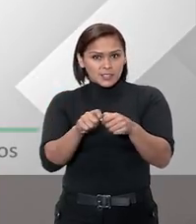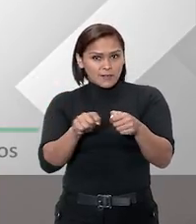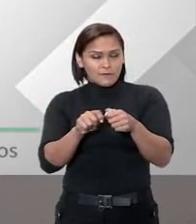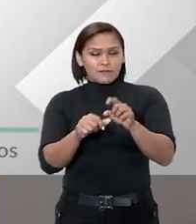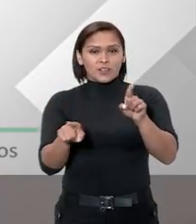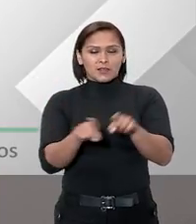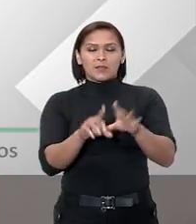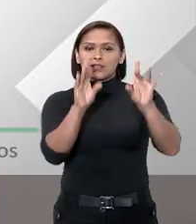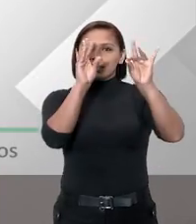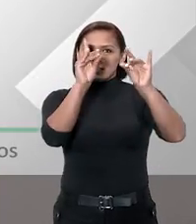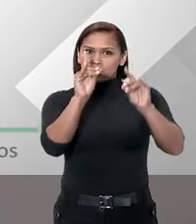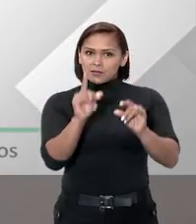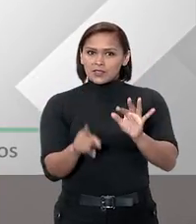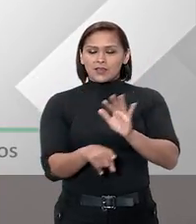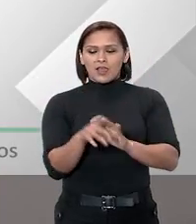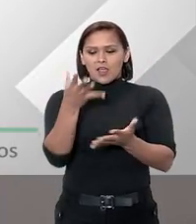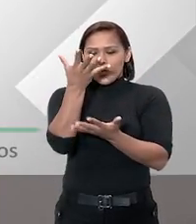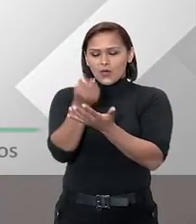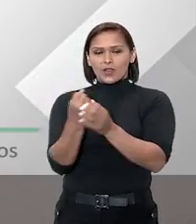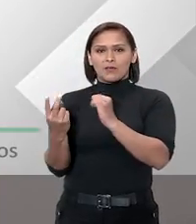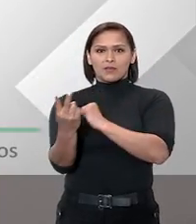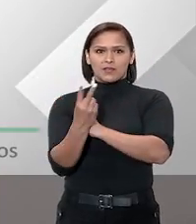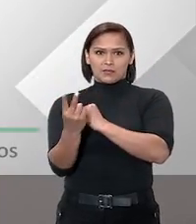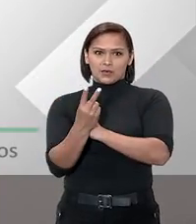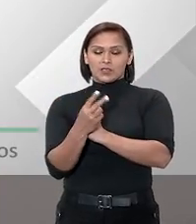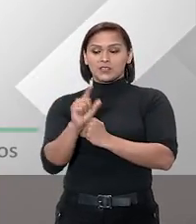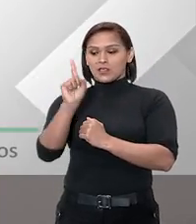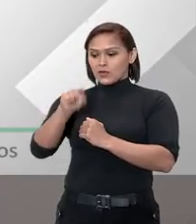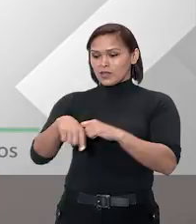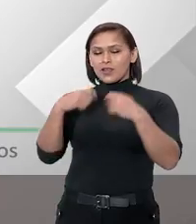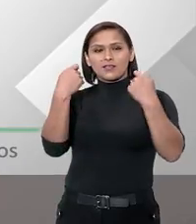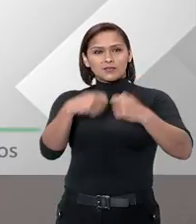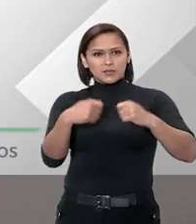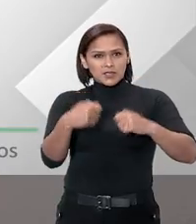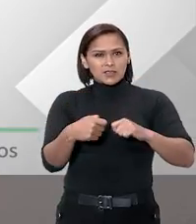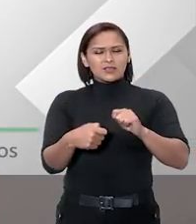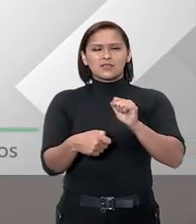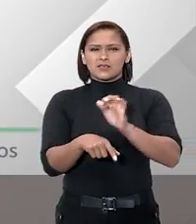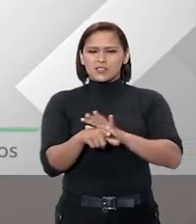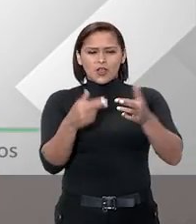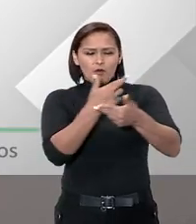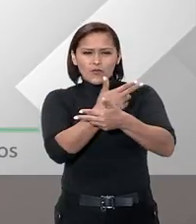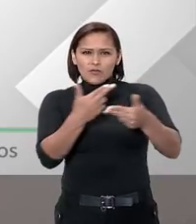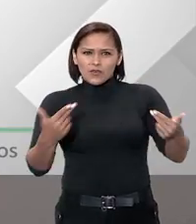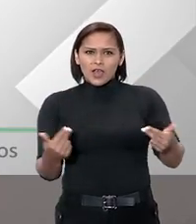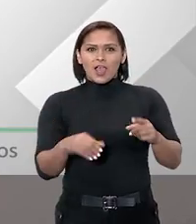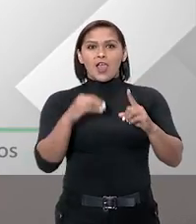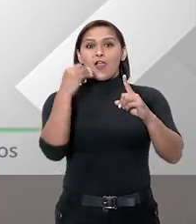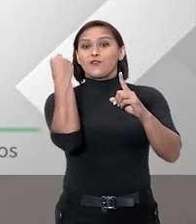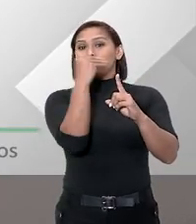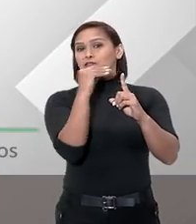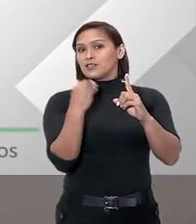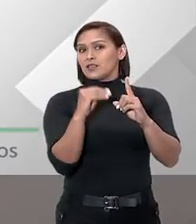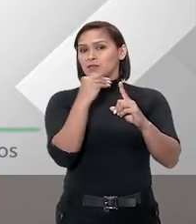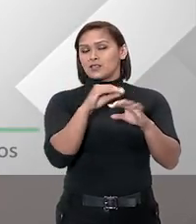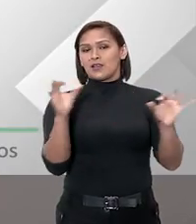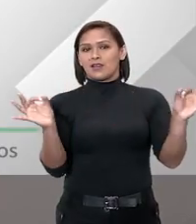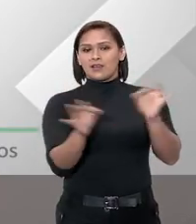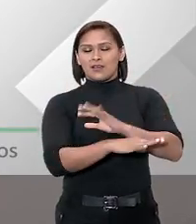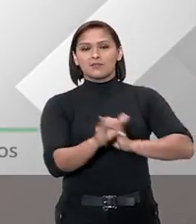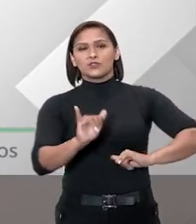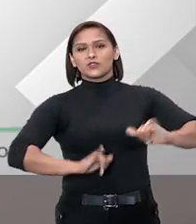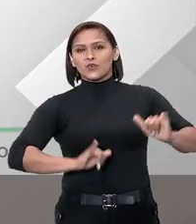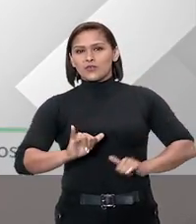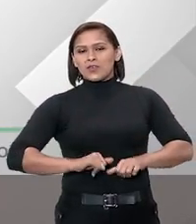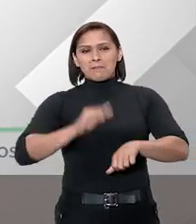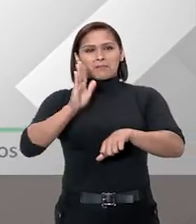ter a sensibilidade do acolhimento, da proteção, que elas, muitas das vezes, por suas condições de vulnerabilidade, acabam